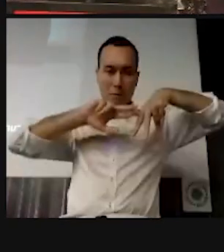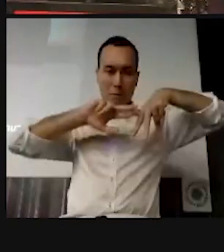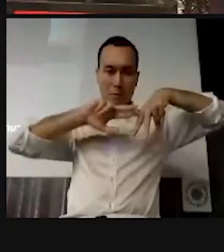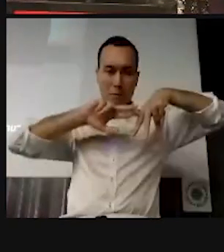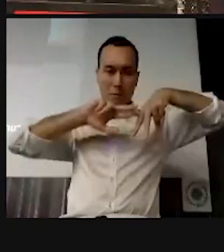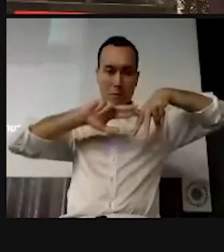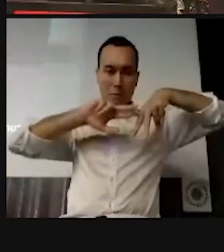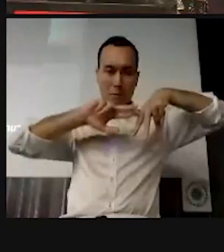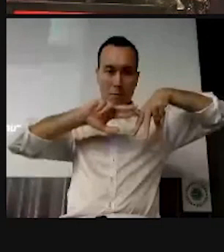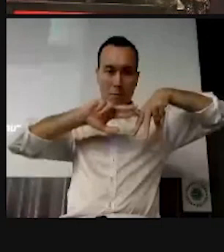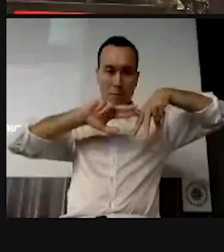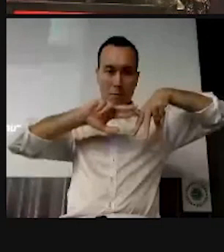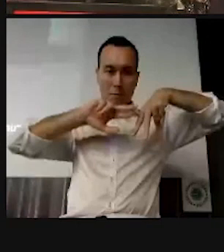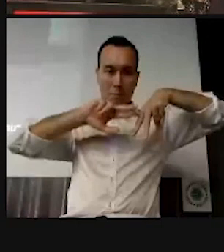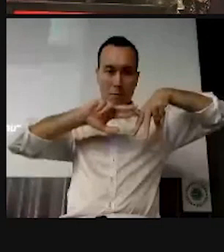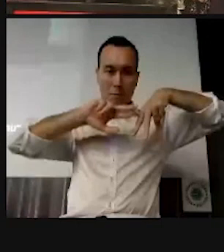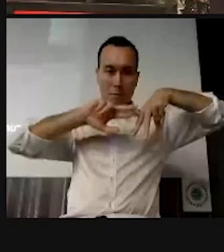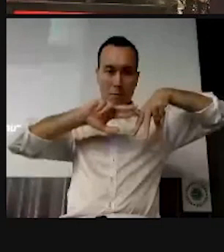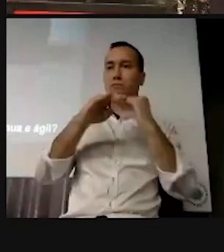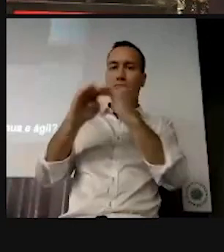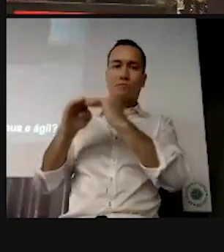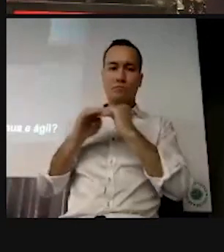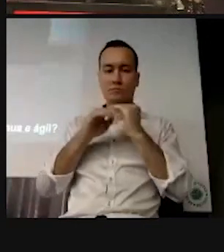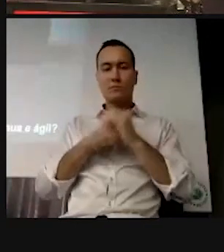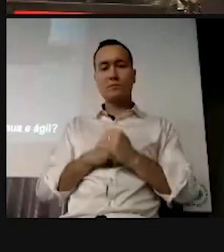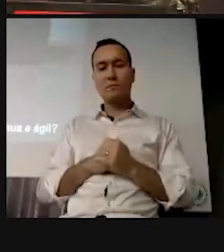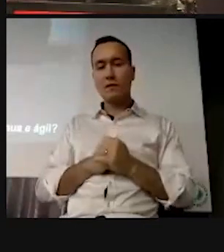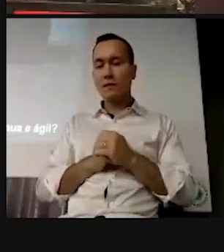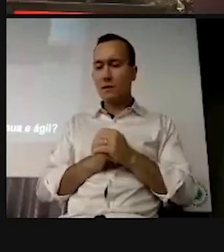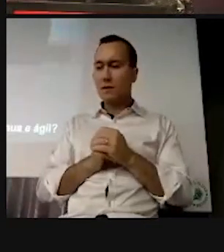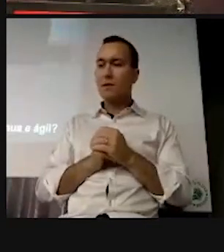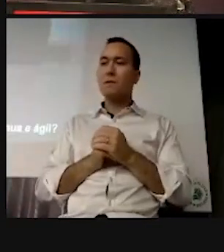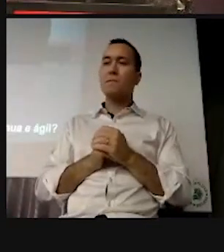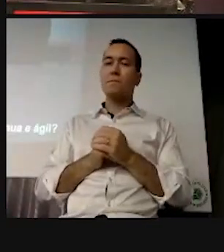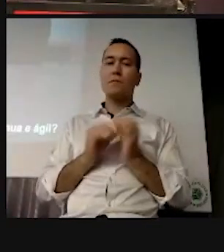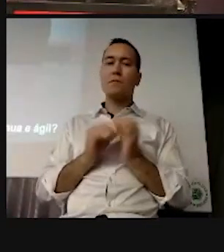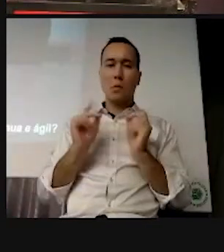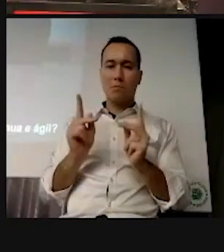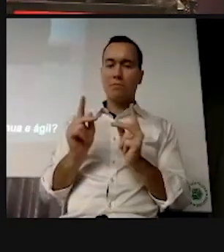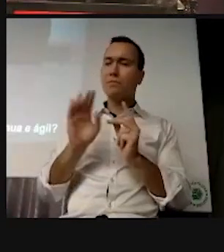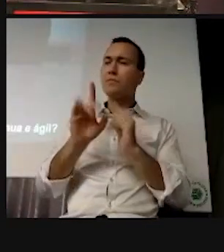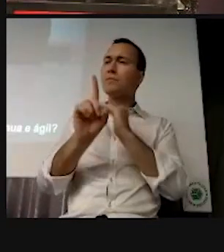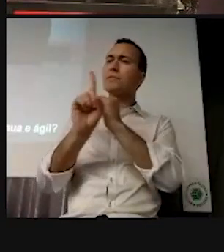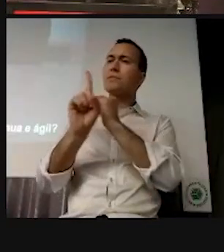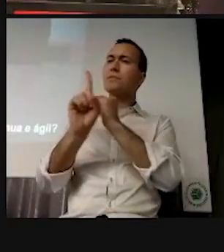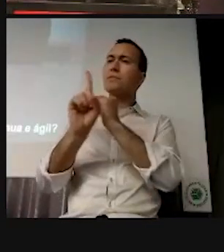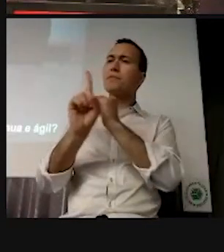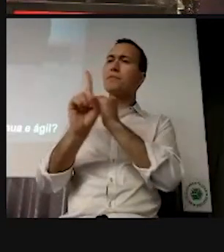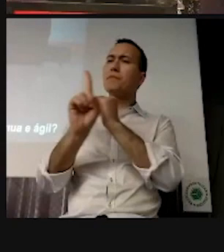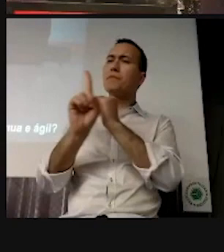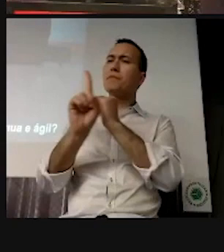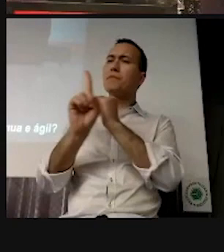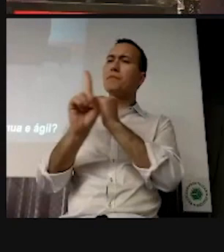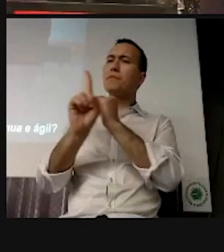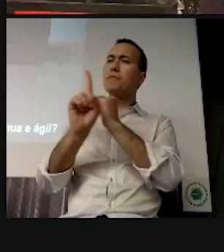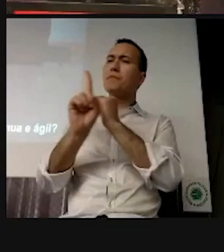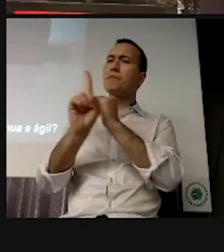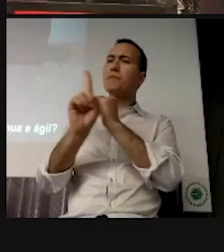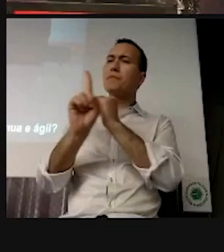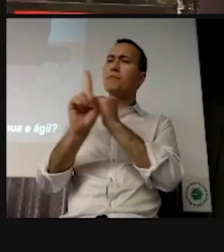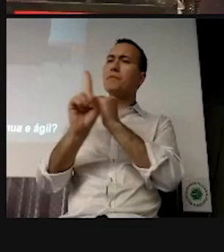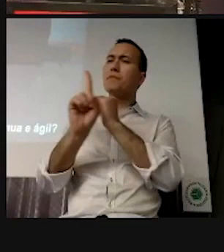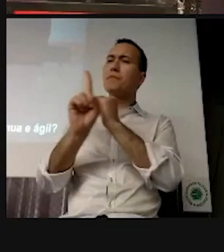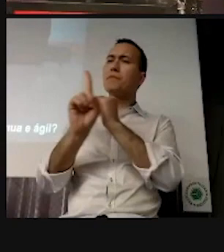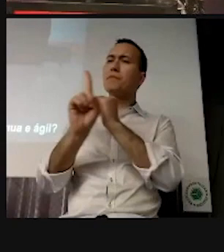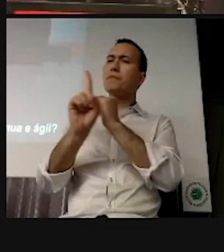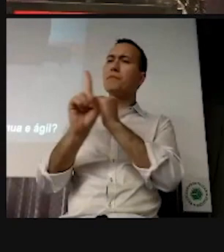essa entrega de valor para os nossos clientes também de forma ágil, né? Que a gente vai melhorando continuamente? Terceiro tema, gestão